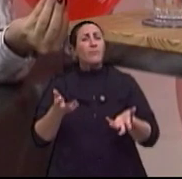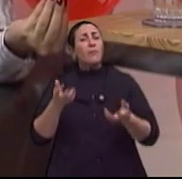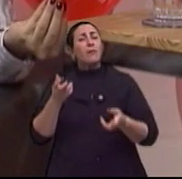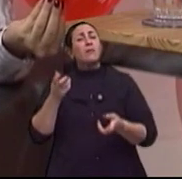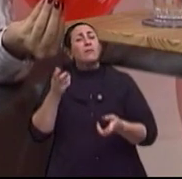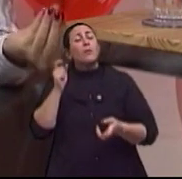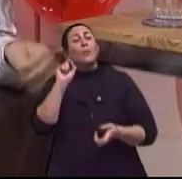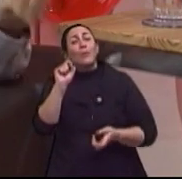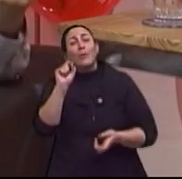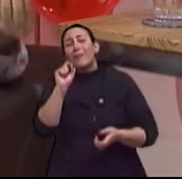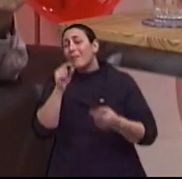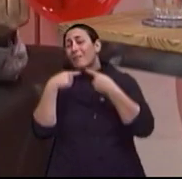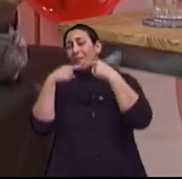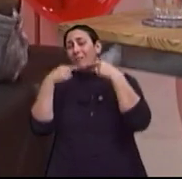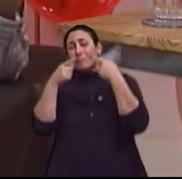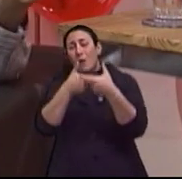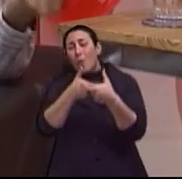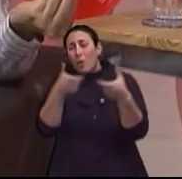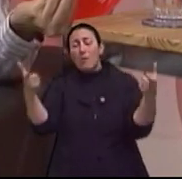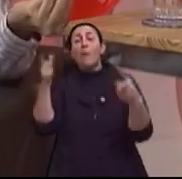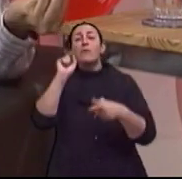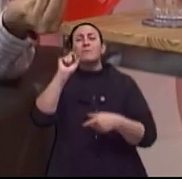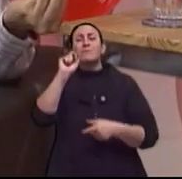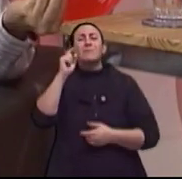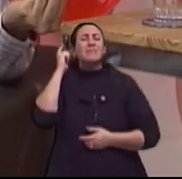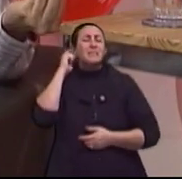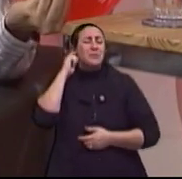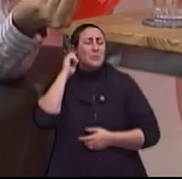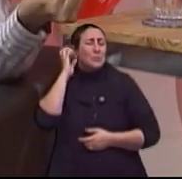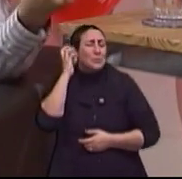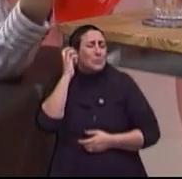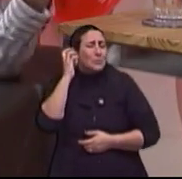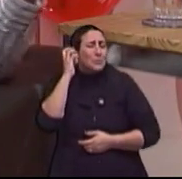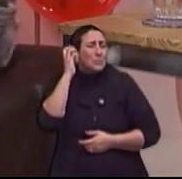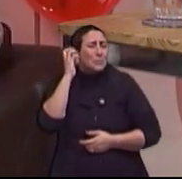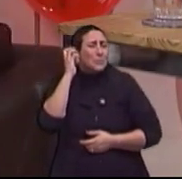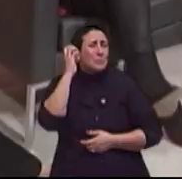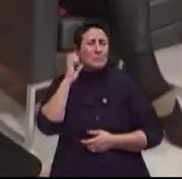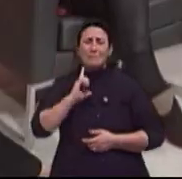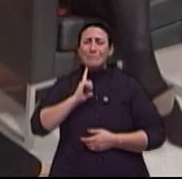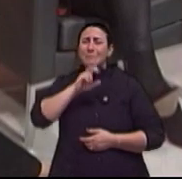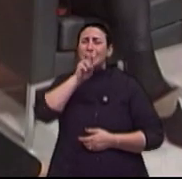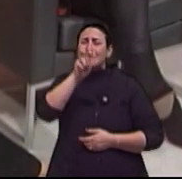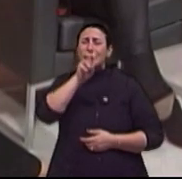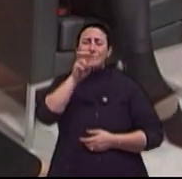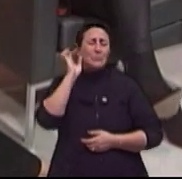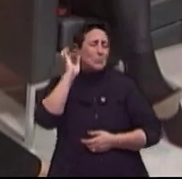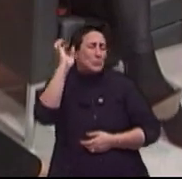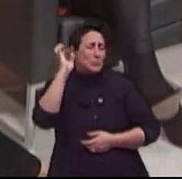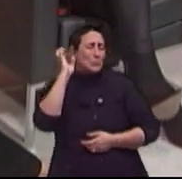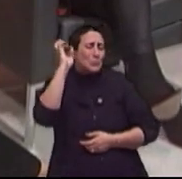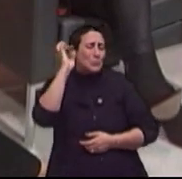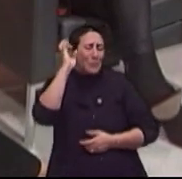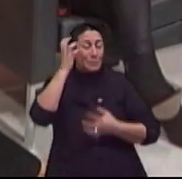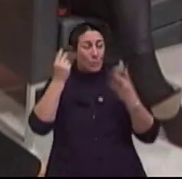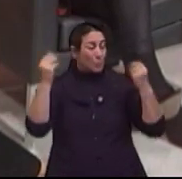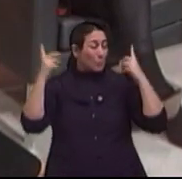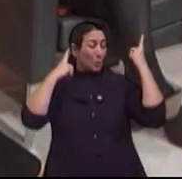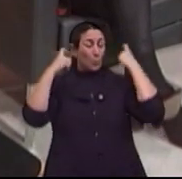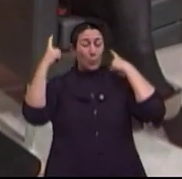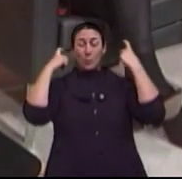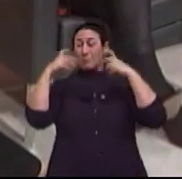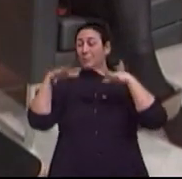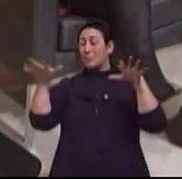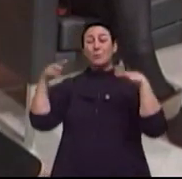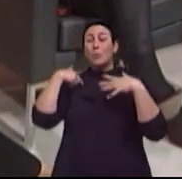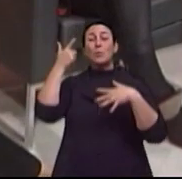principal queixa é a questão de ouvir no ruído né quando tem mais barulho no ambiente a pessoa não consegue